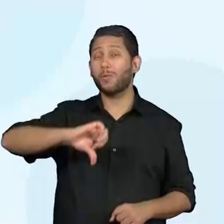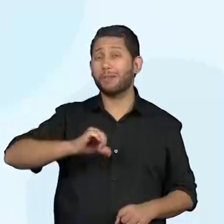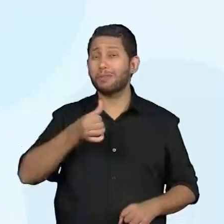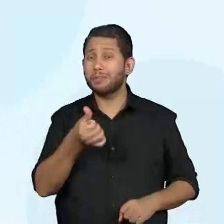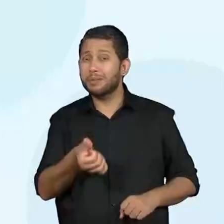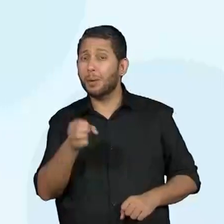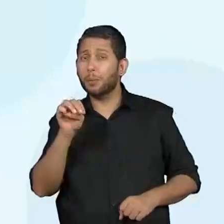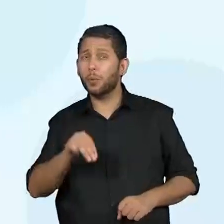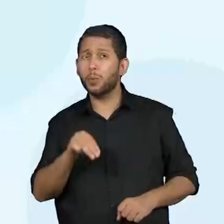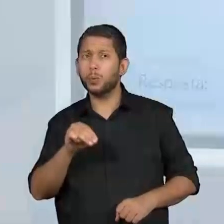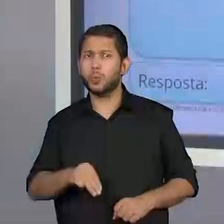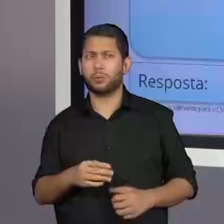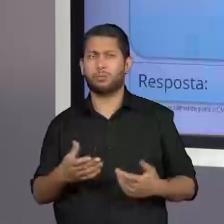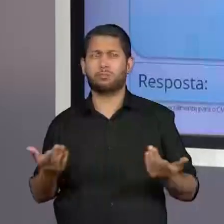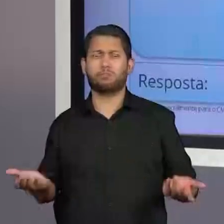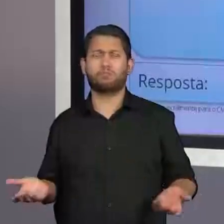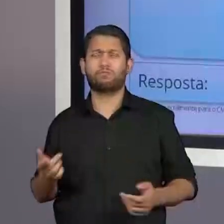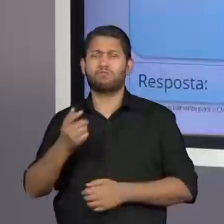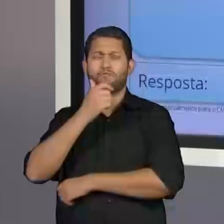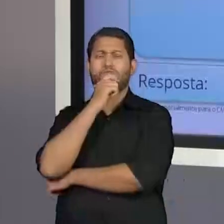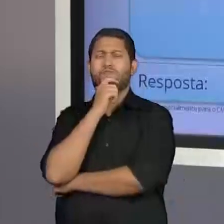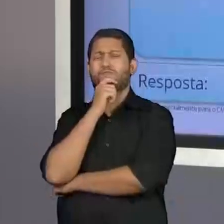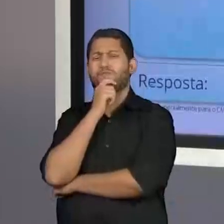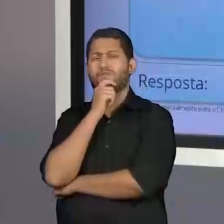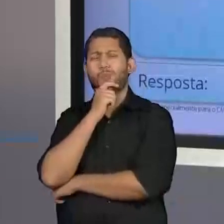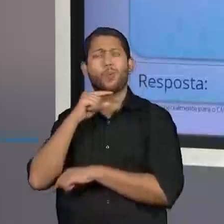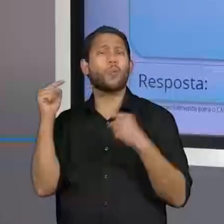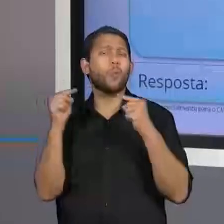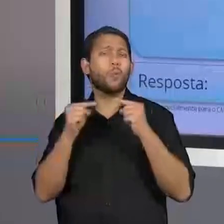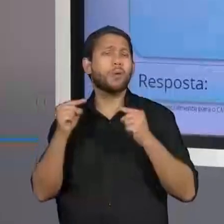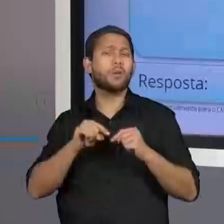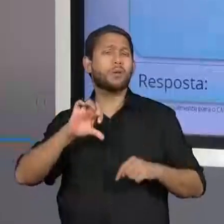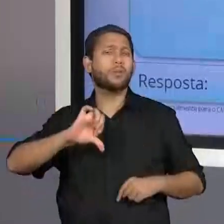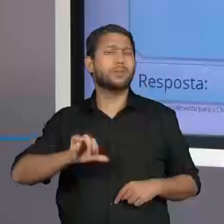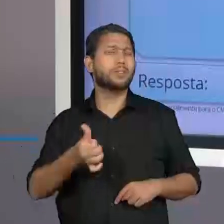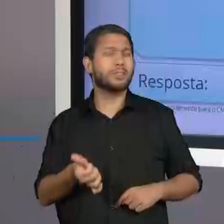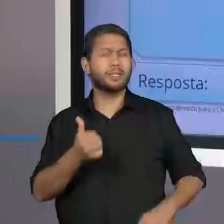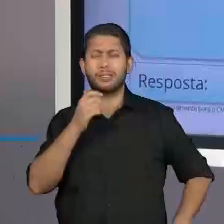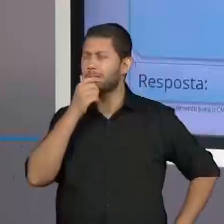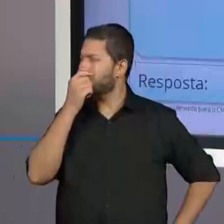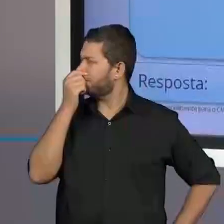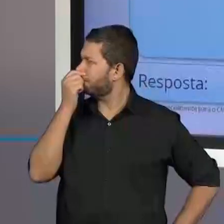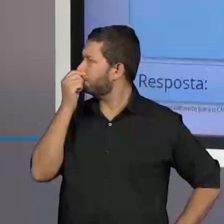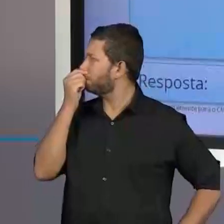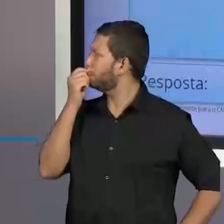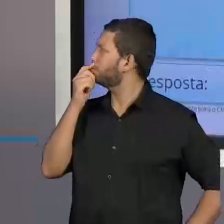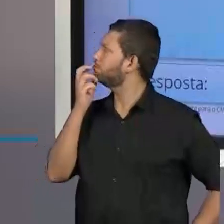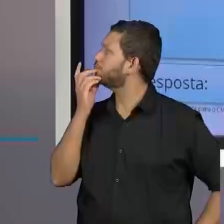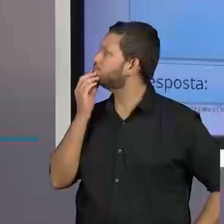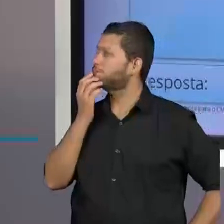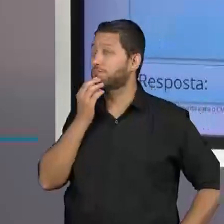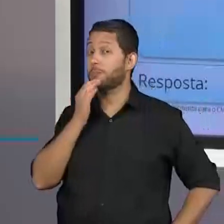assistir. Como que a gente pode pensar aí a hora que esse filme vai terminar?